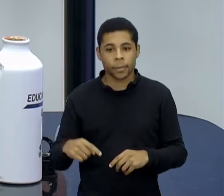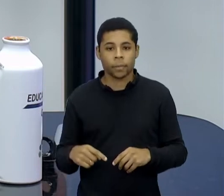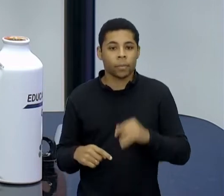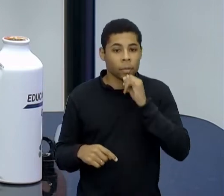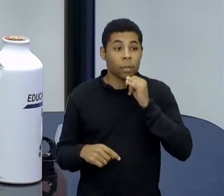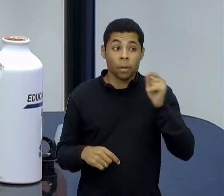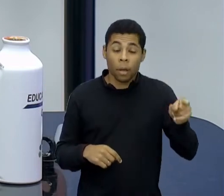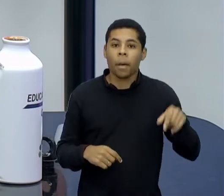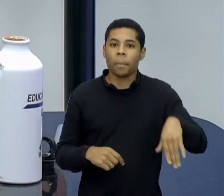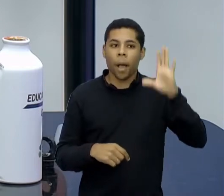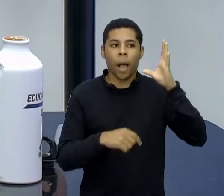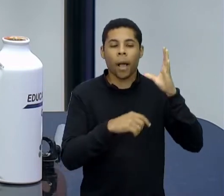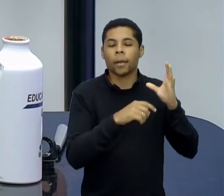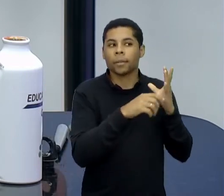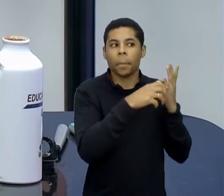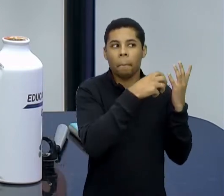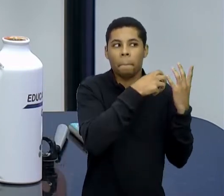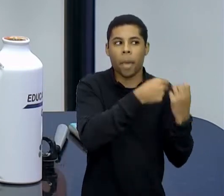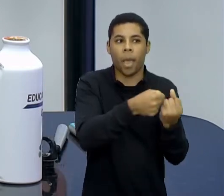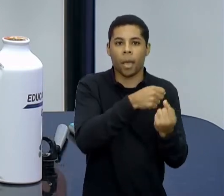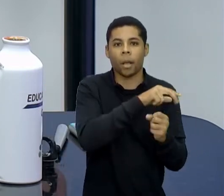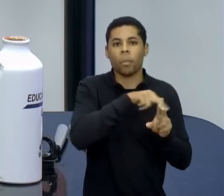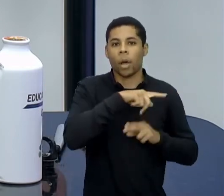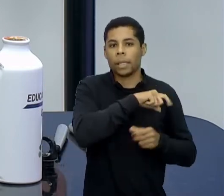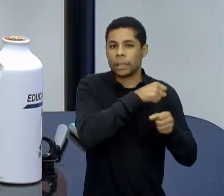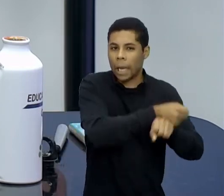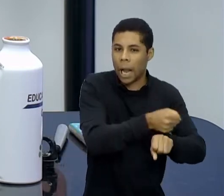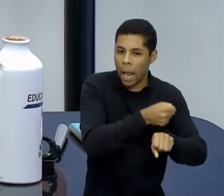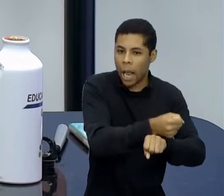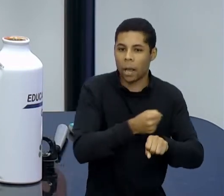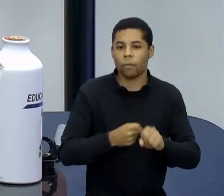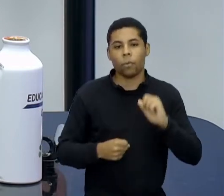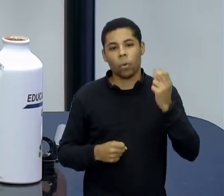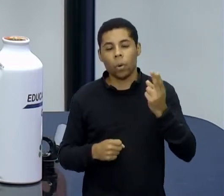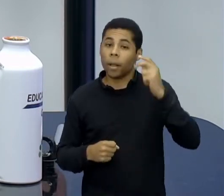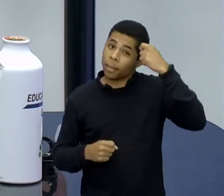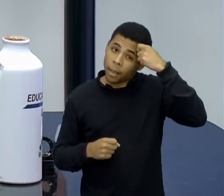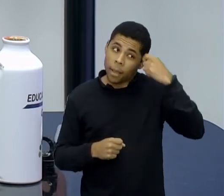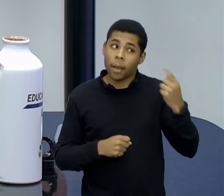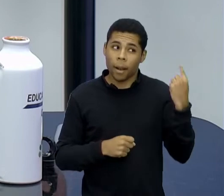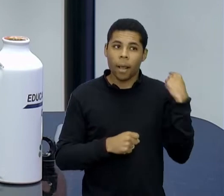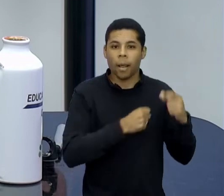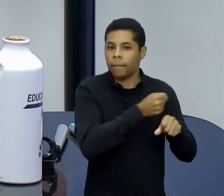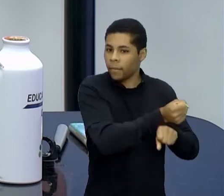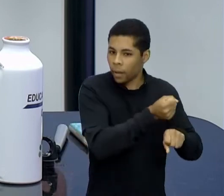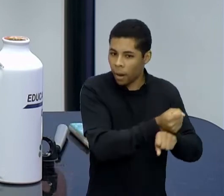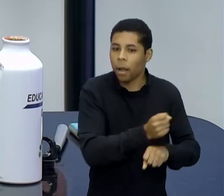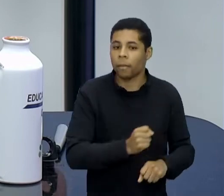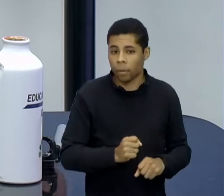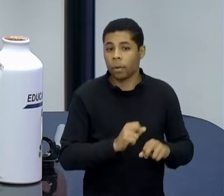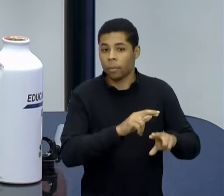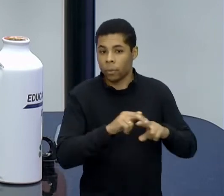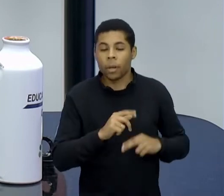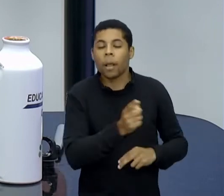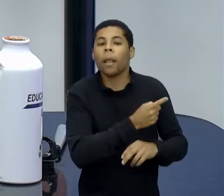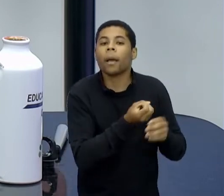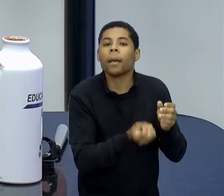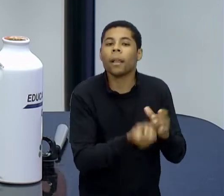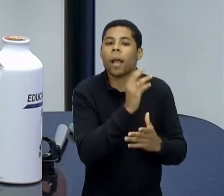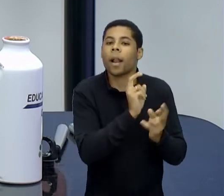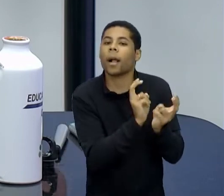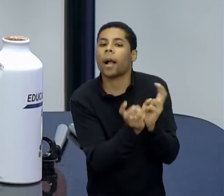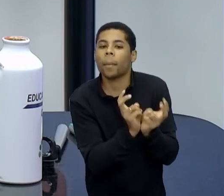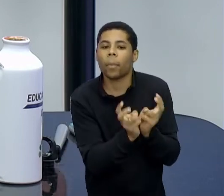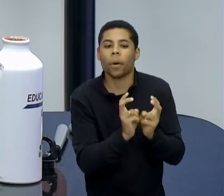os escravos, né? Os negros vieram e aí implantaram aqui a capoeira